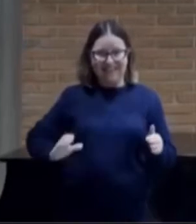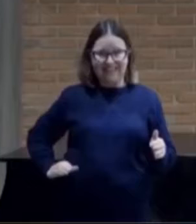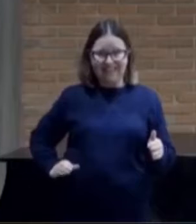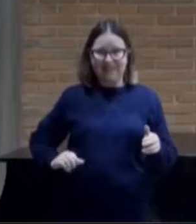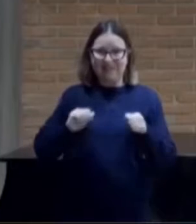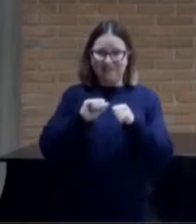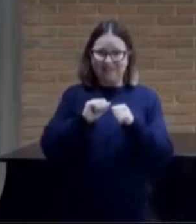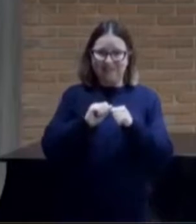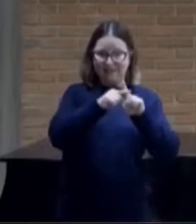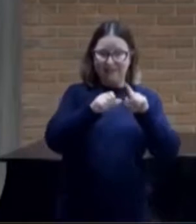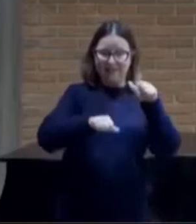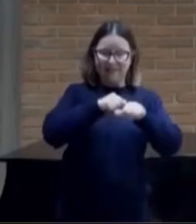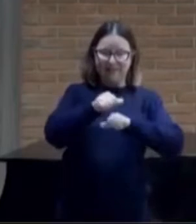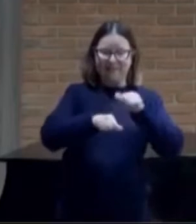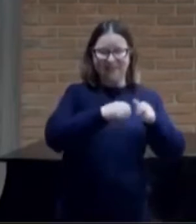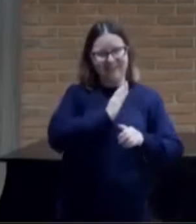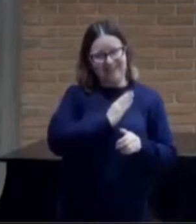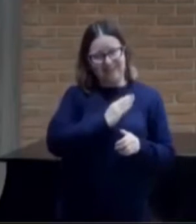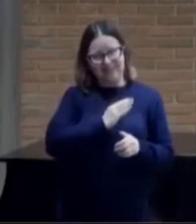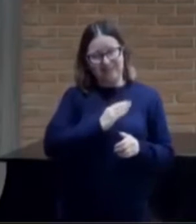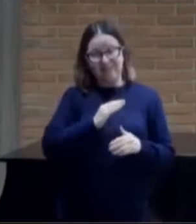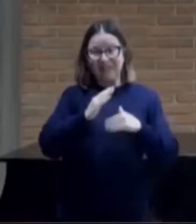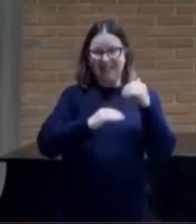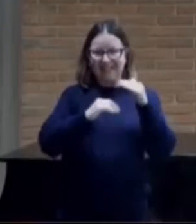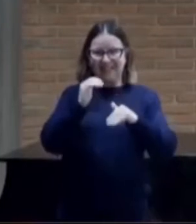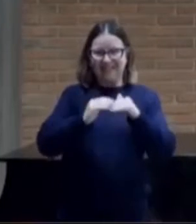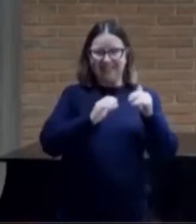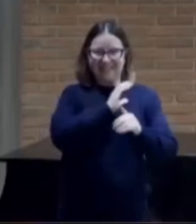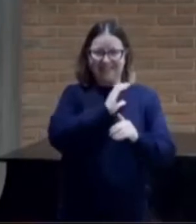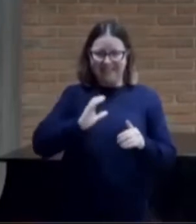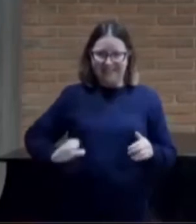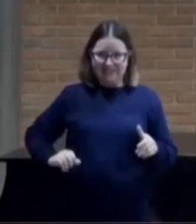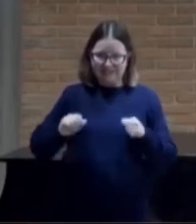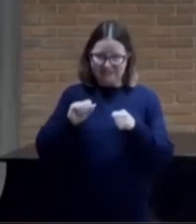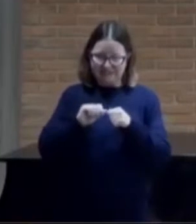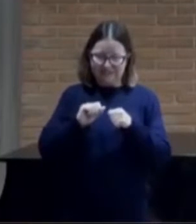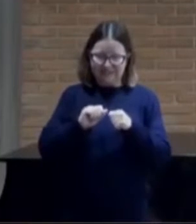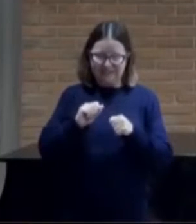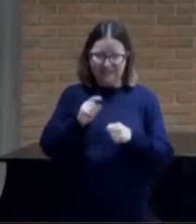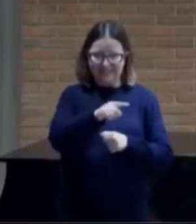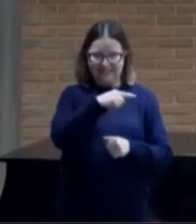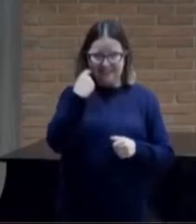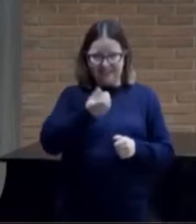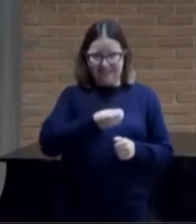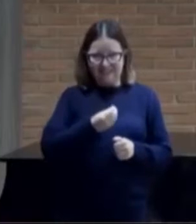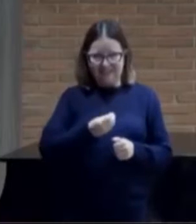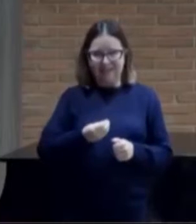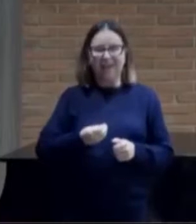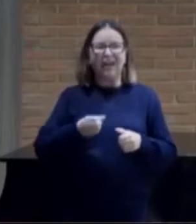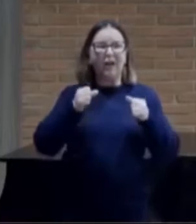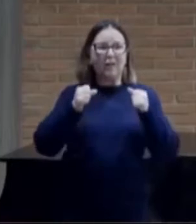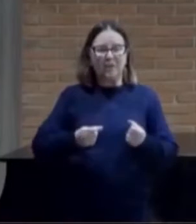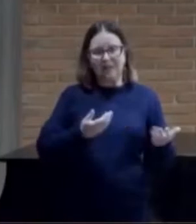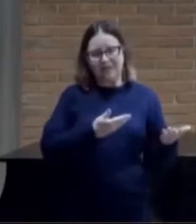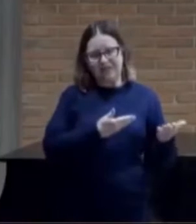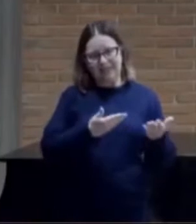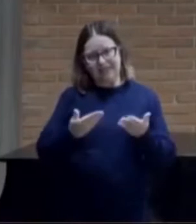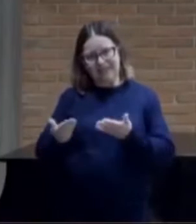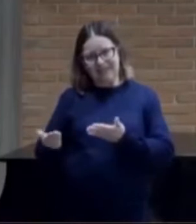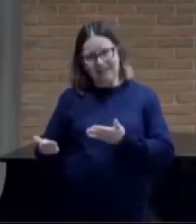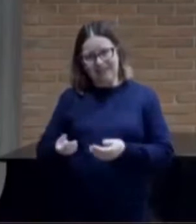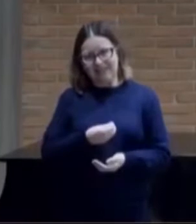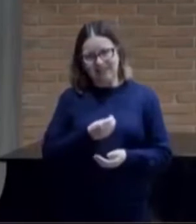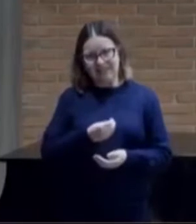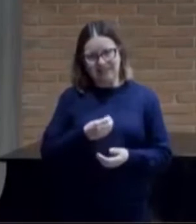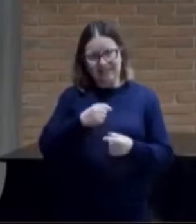muda o coração do homem. A obra que Cristo fez nas nossas vidas é que pode nos levar a uma vida